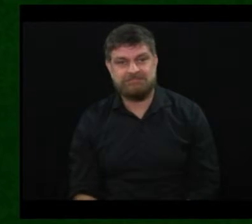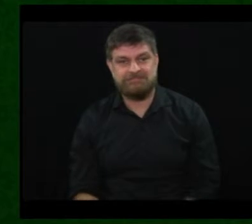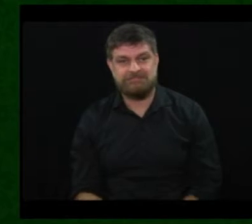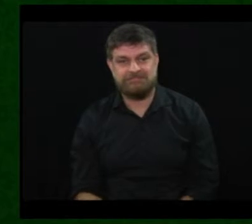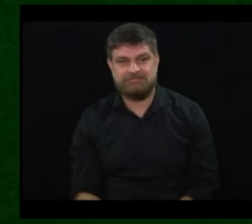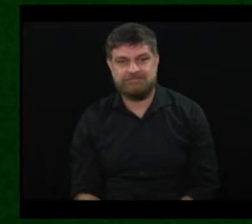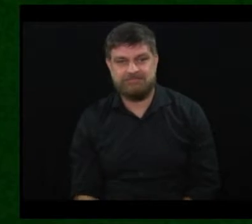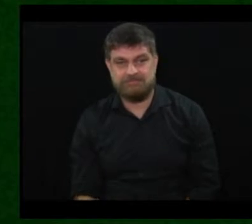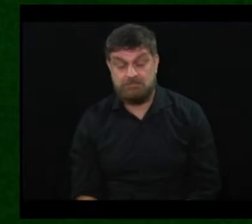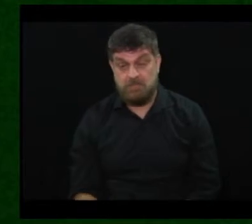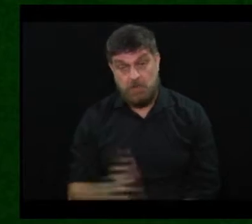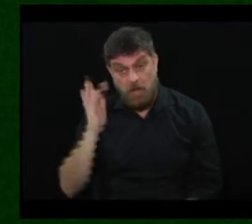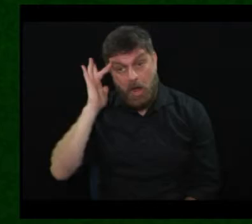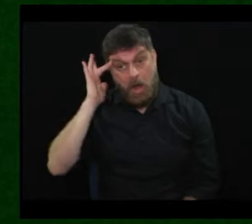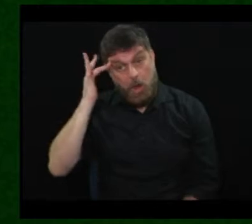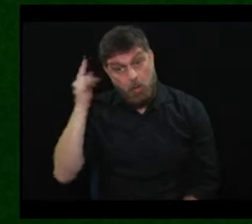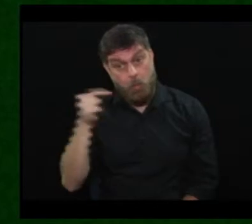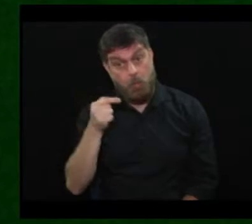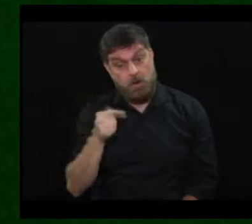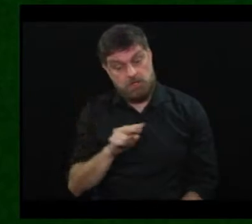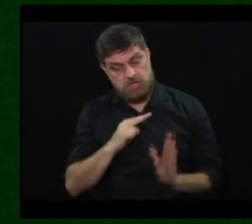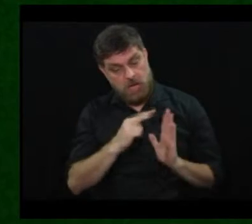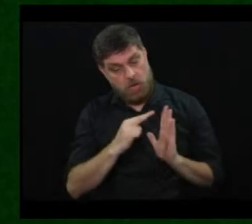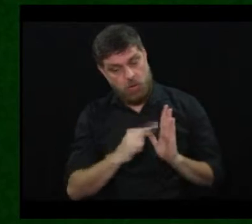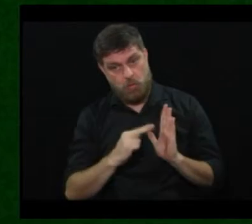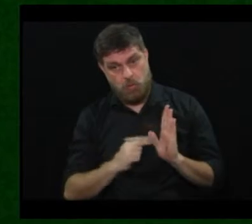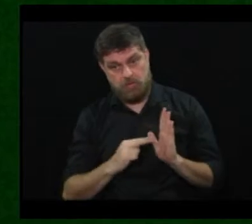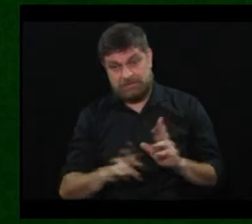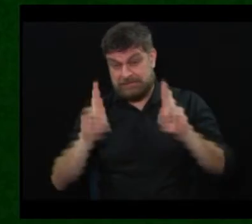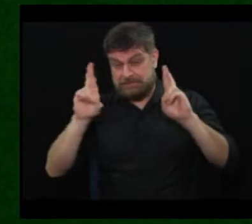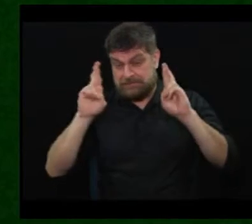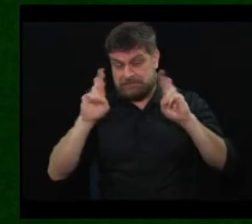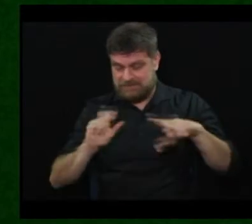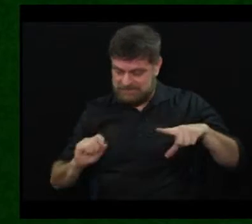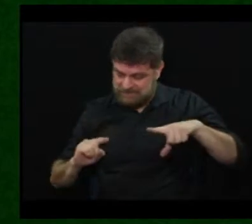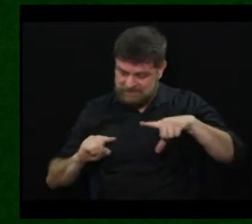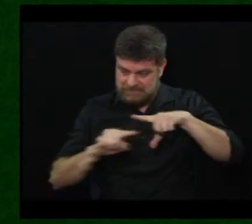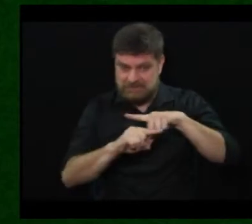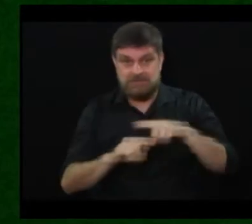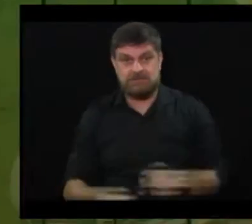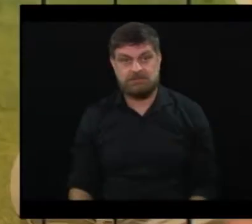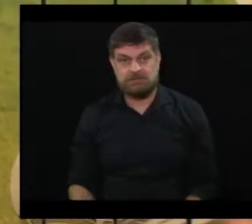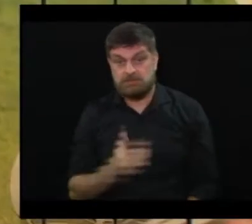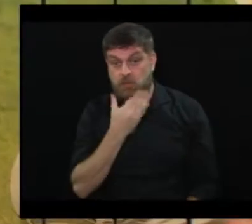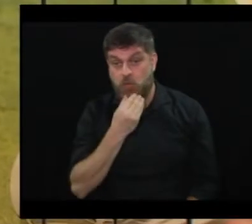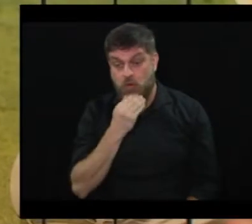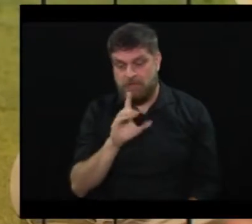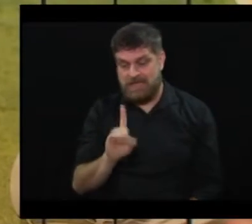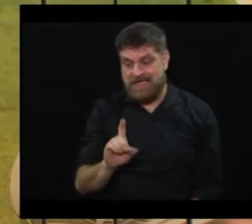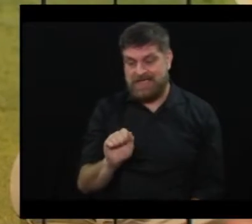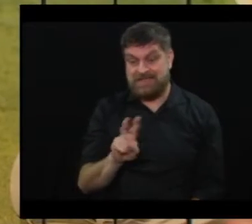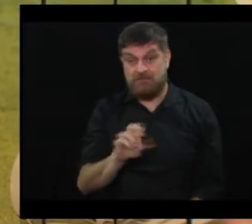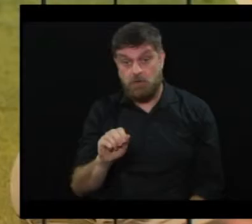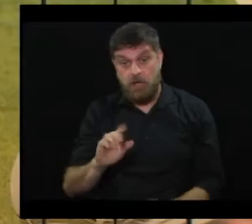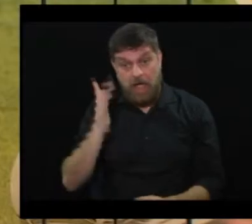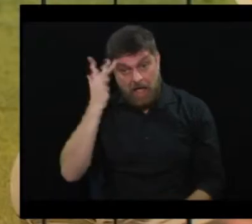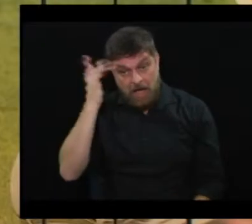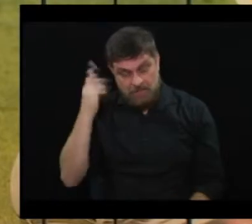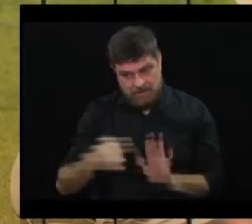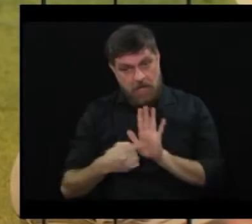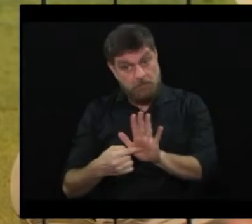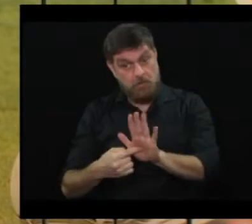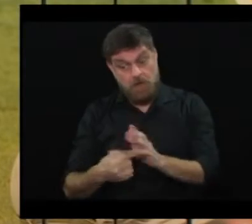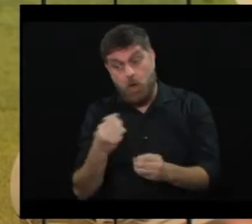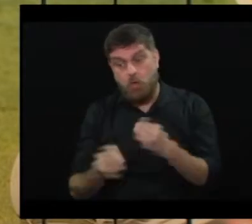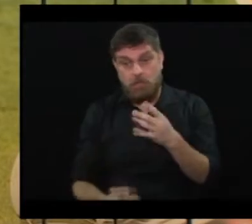Éder Luiz e na frente centralizado a esperança dos gols da avó. Amanhã a gente conta como foi essa